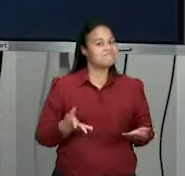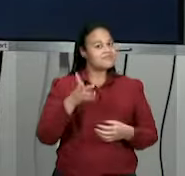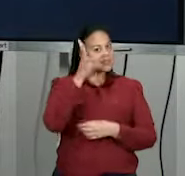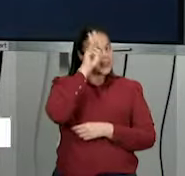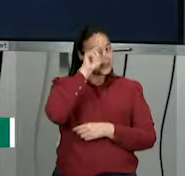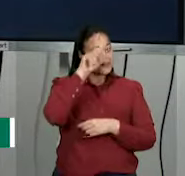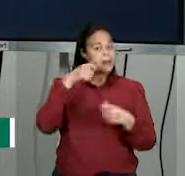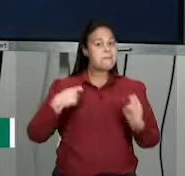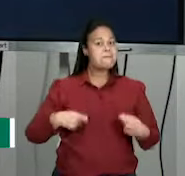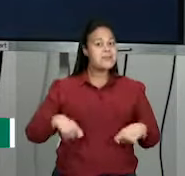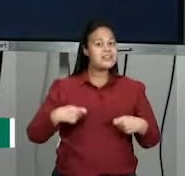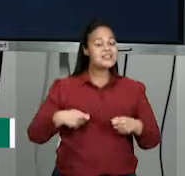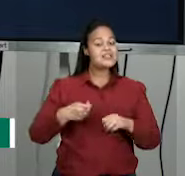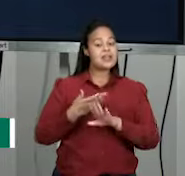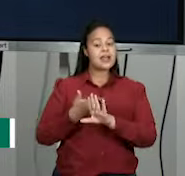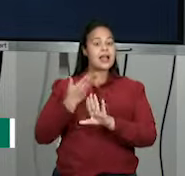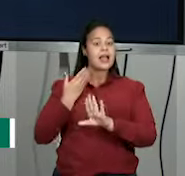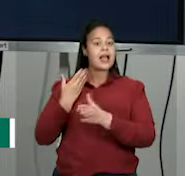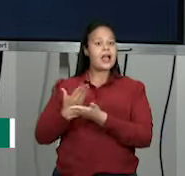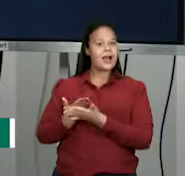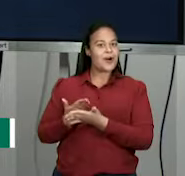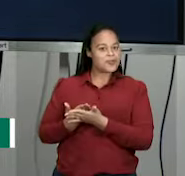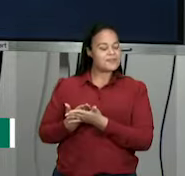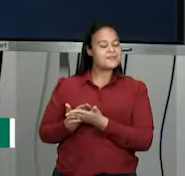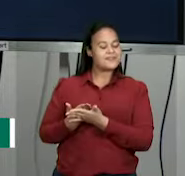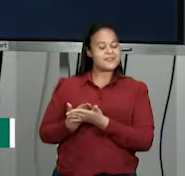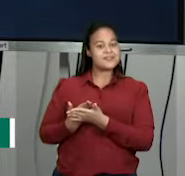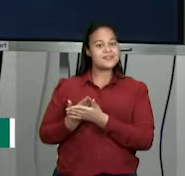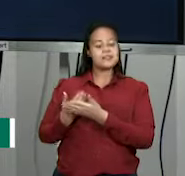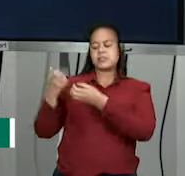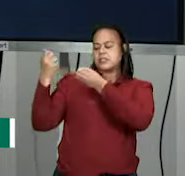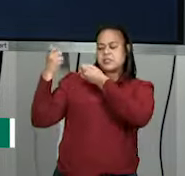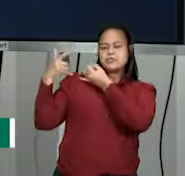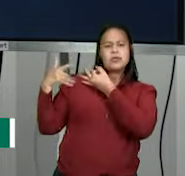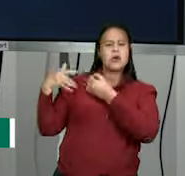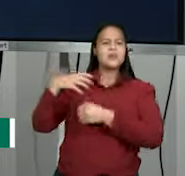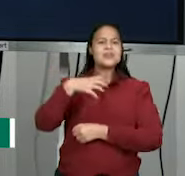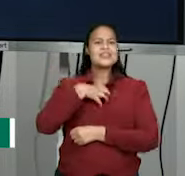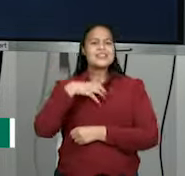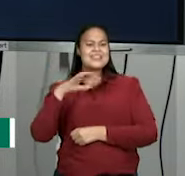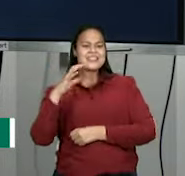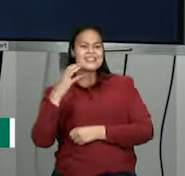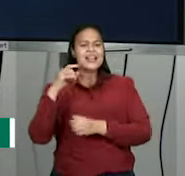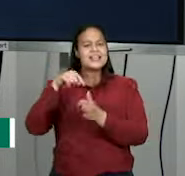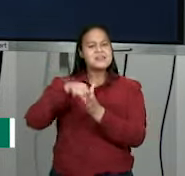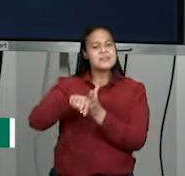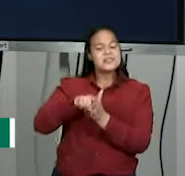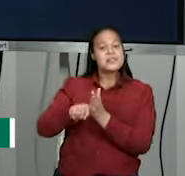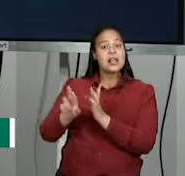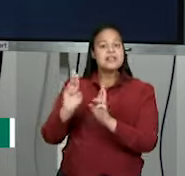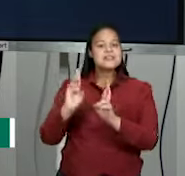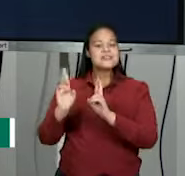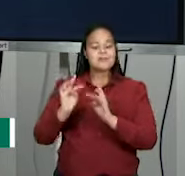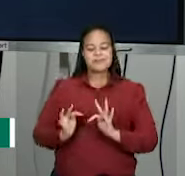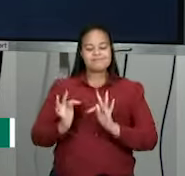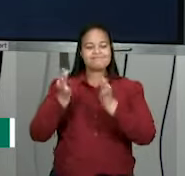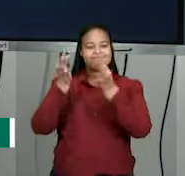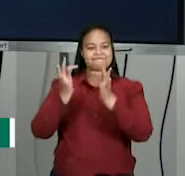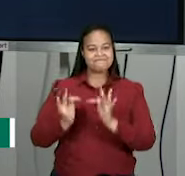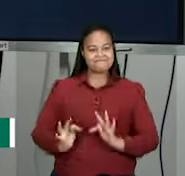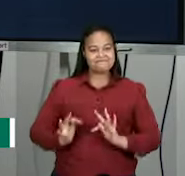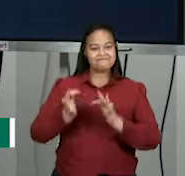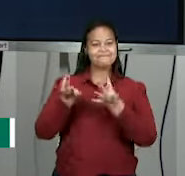aqui da nossa aula anterior, quando nós falamos da ciência e relacioná-la também à tecnologia,